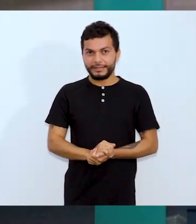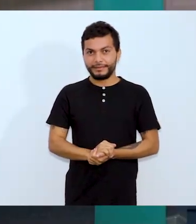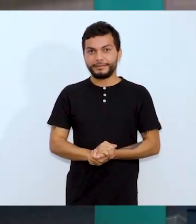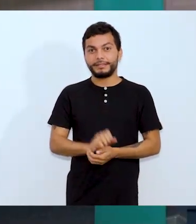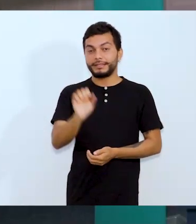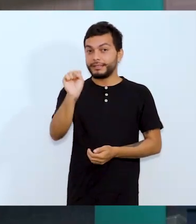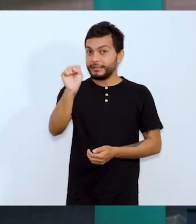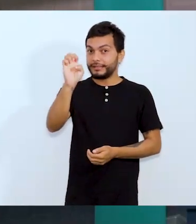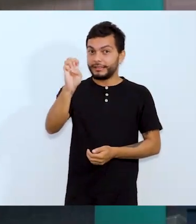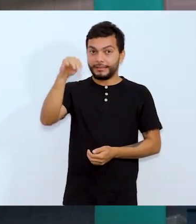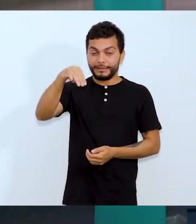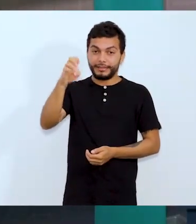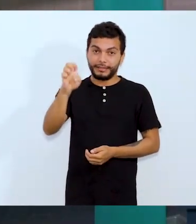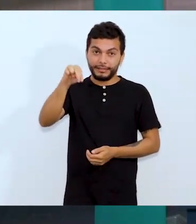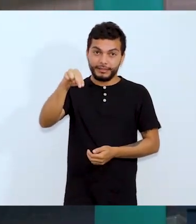Sementes e